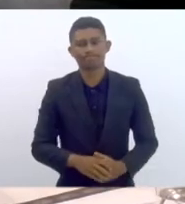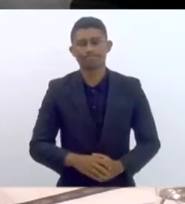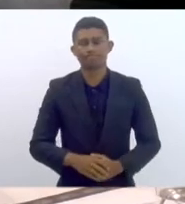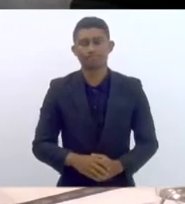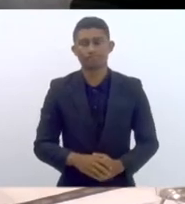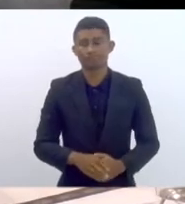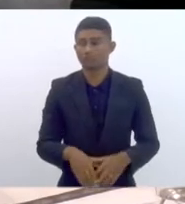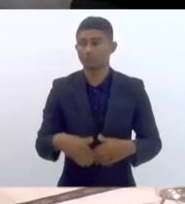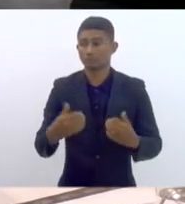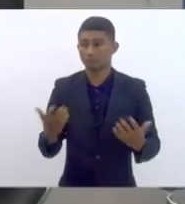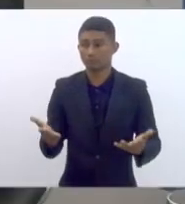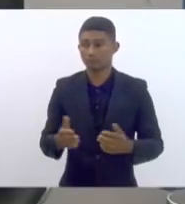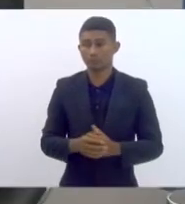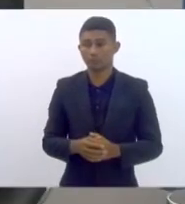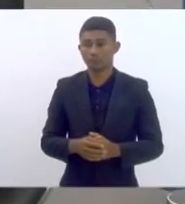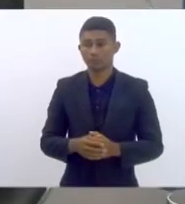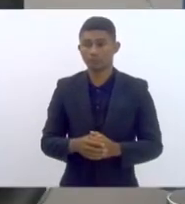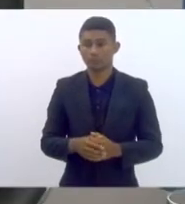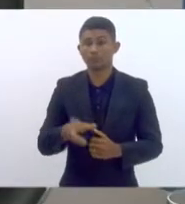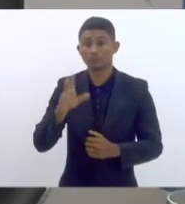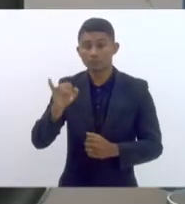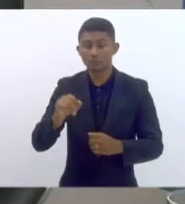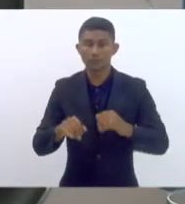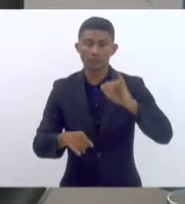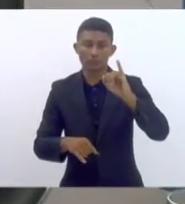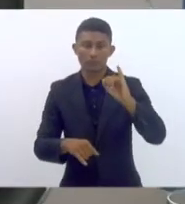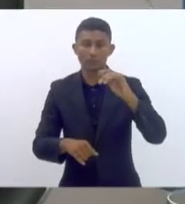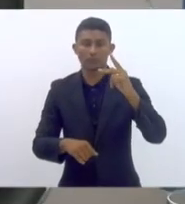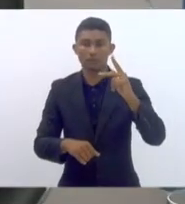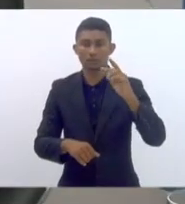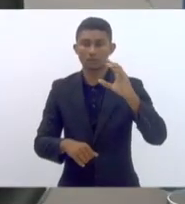E se cotejar com o IPCA,